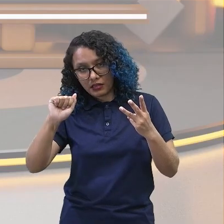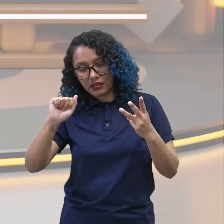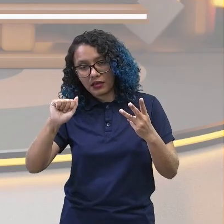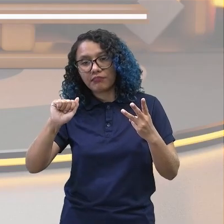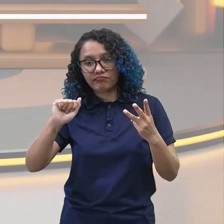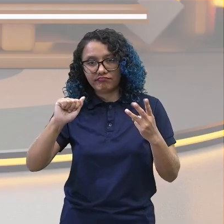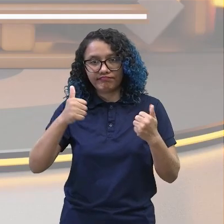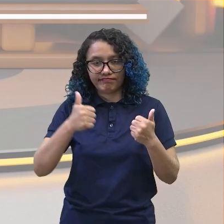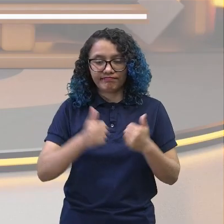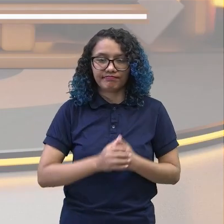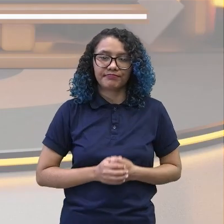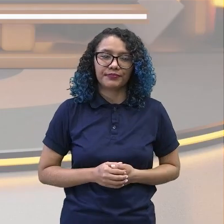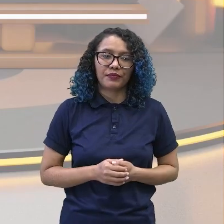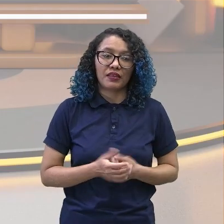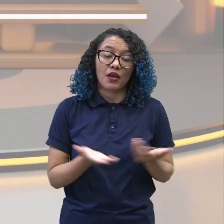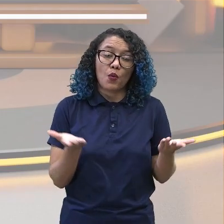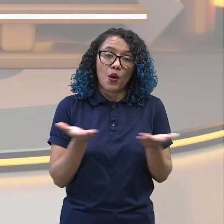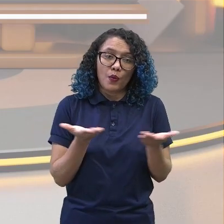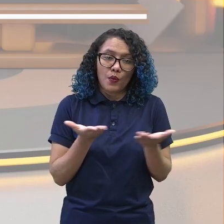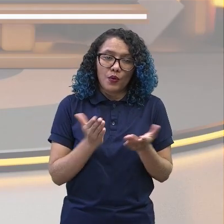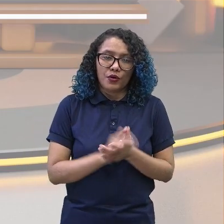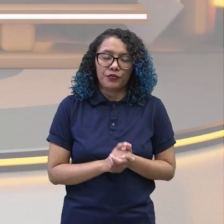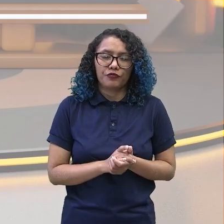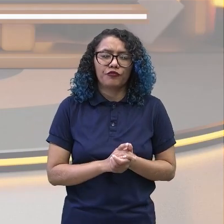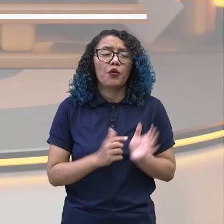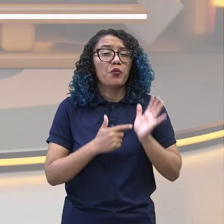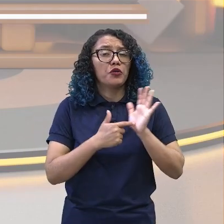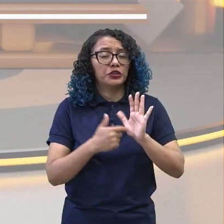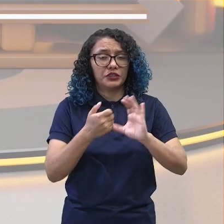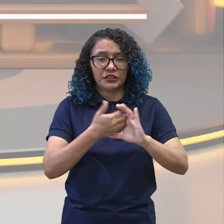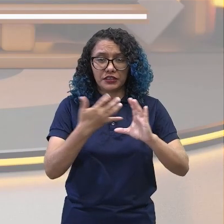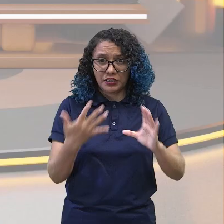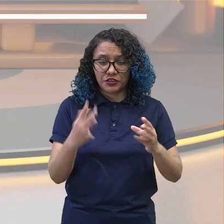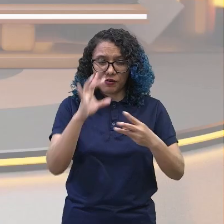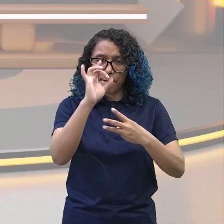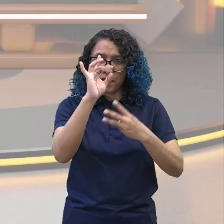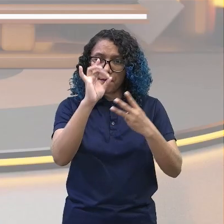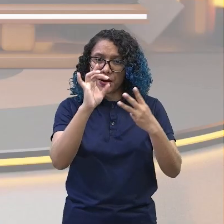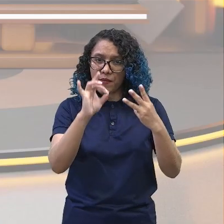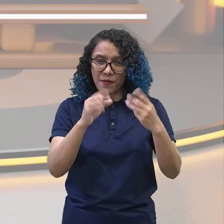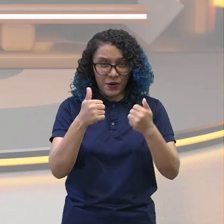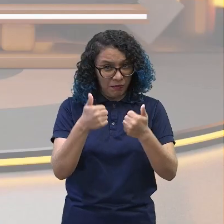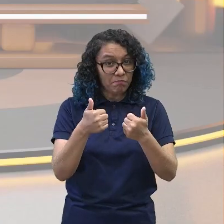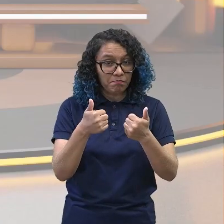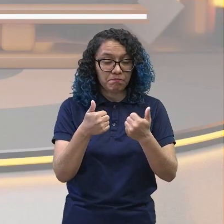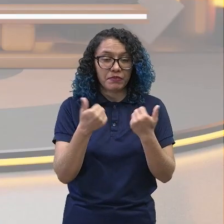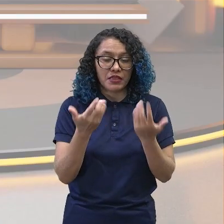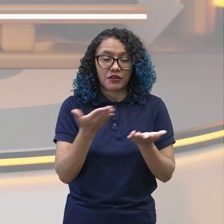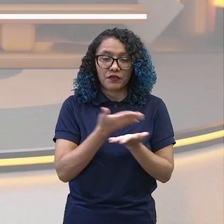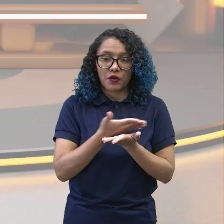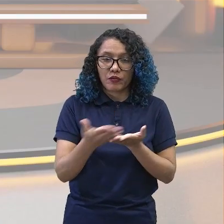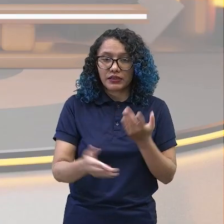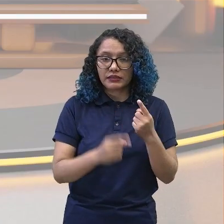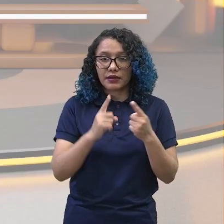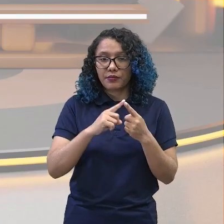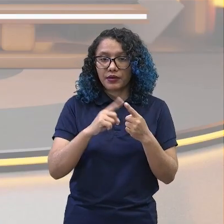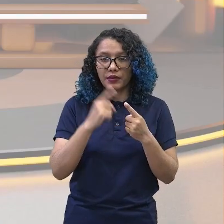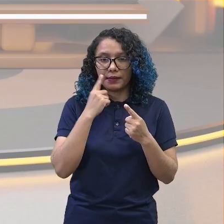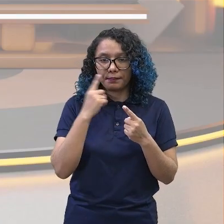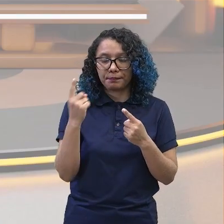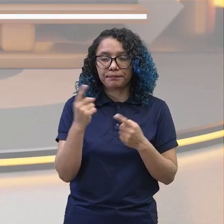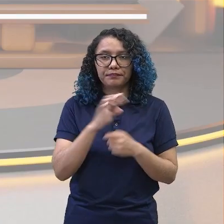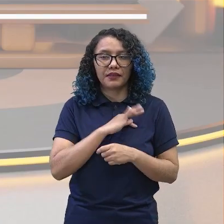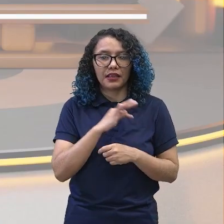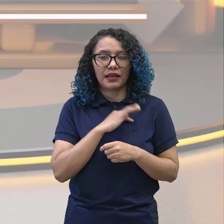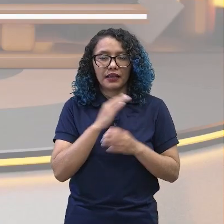ou azimutal. E eu vou caracterizar aqui para vocês cada um desses tipos de projeção. E a gente vai começar com a projeção